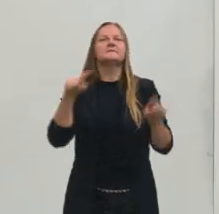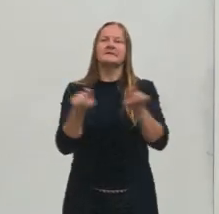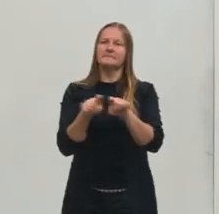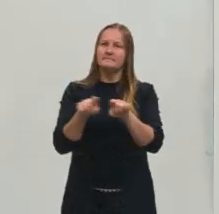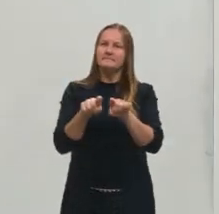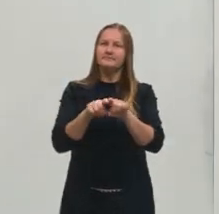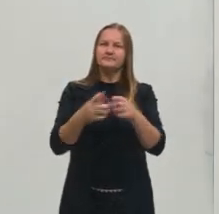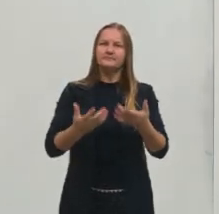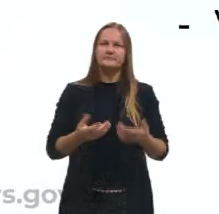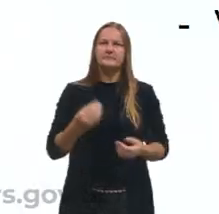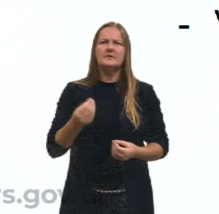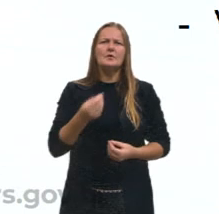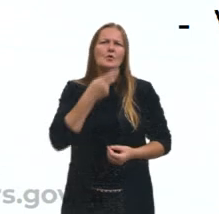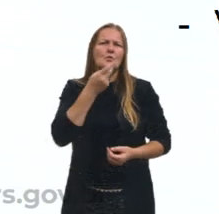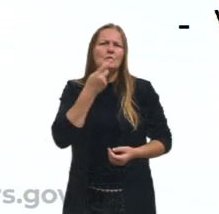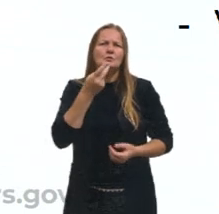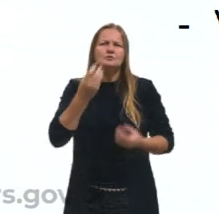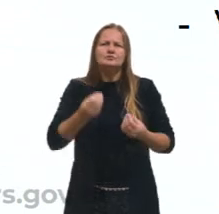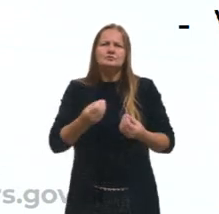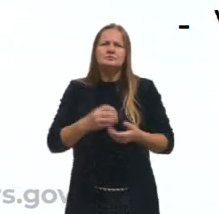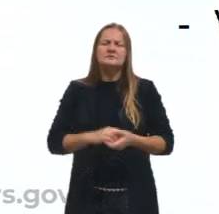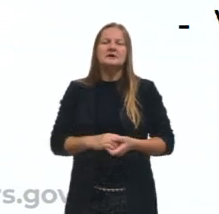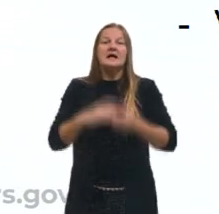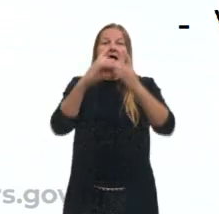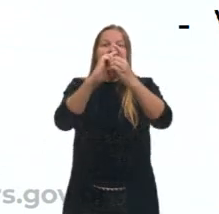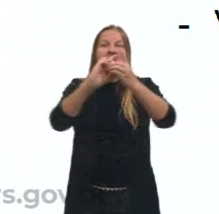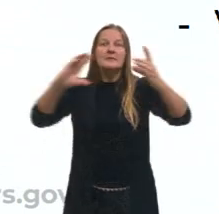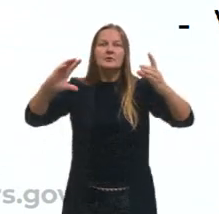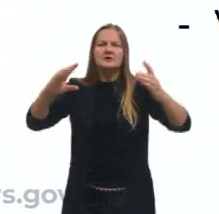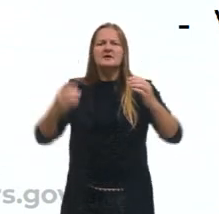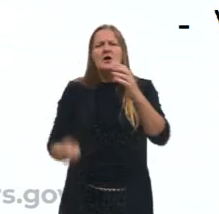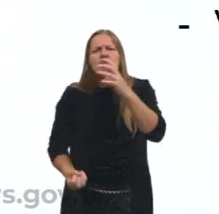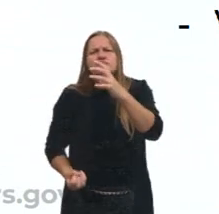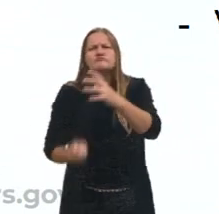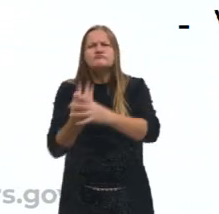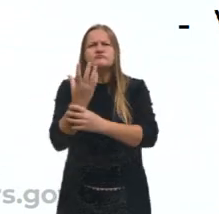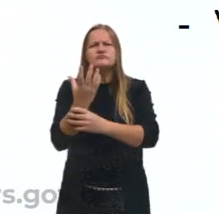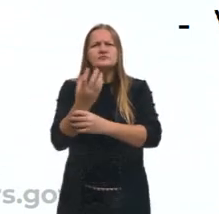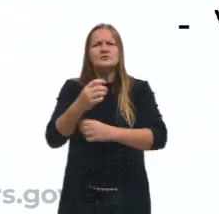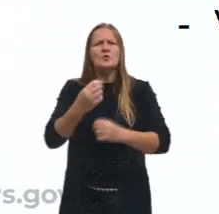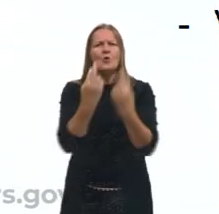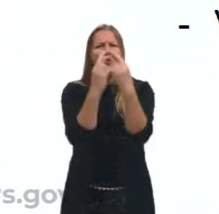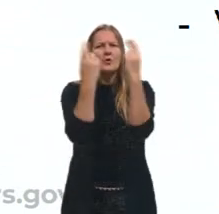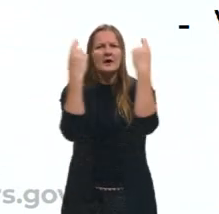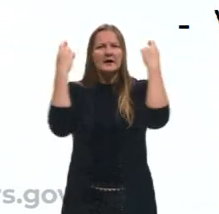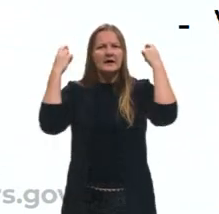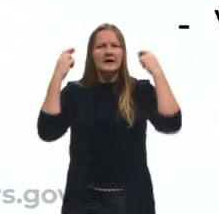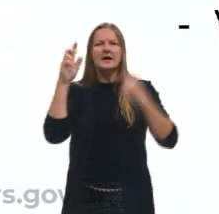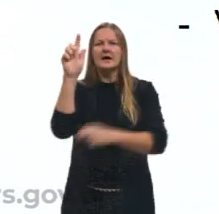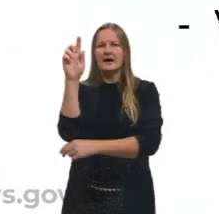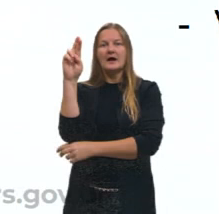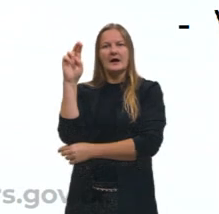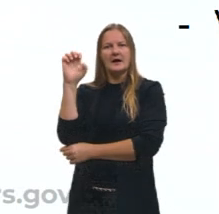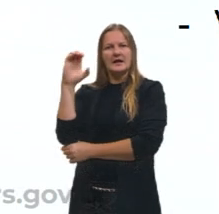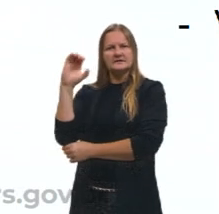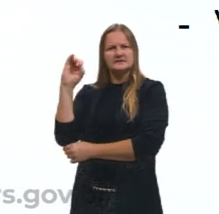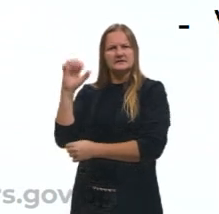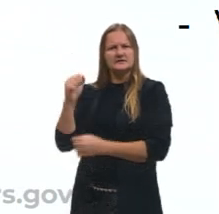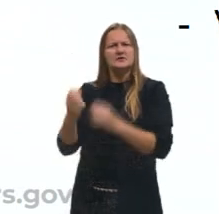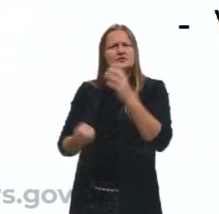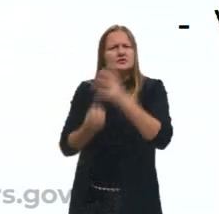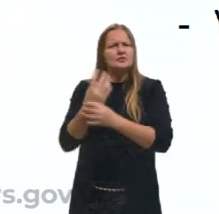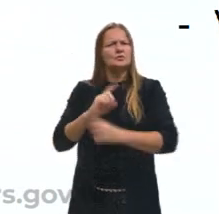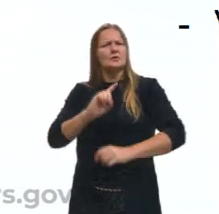também se for um pouco se a democracia surgiu na Grécia E se ela